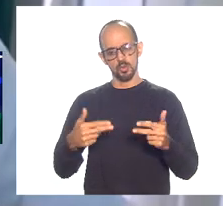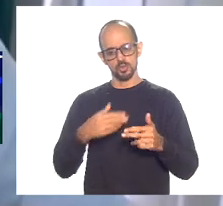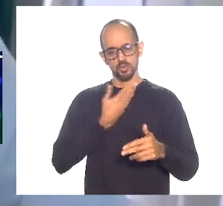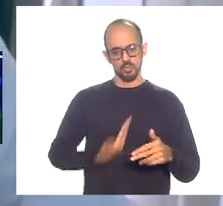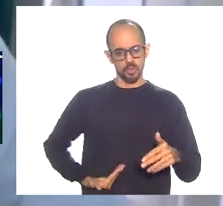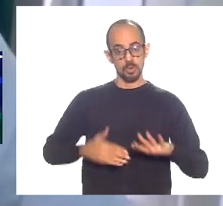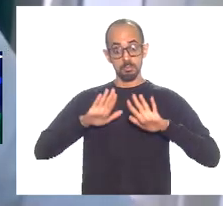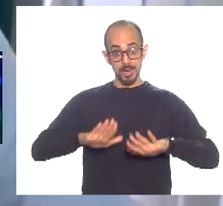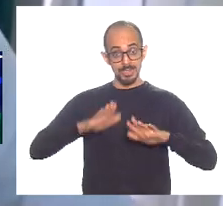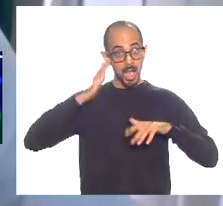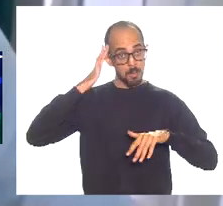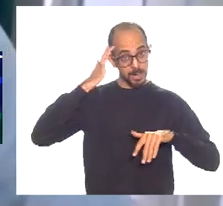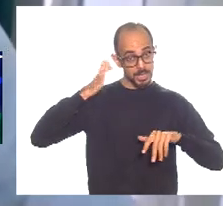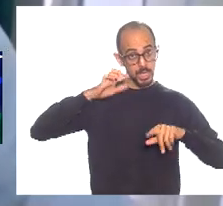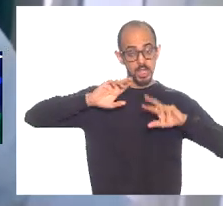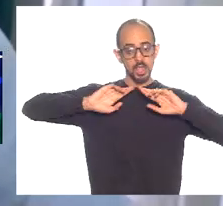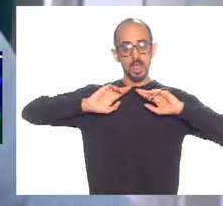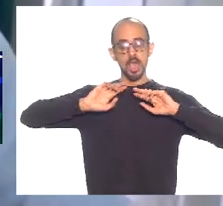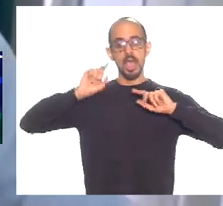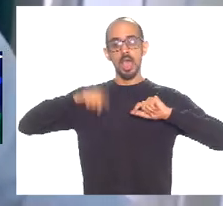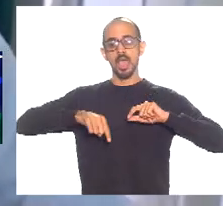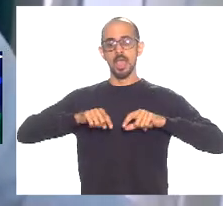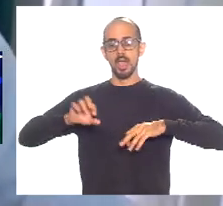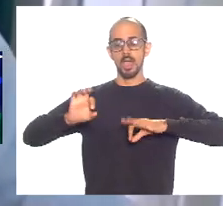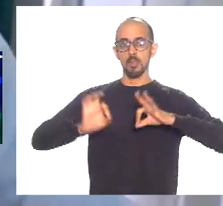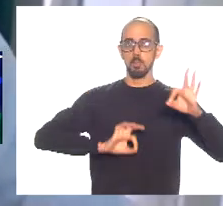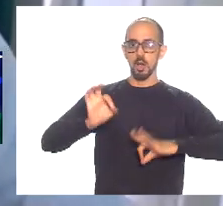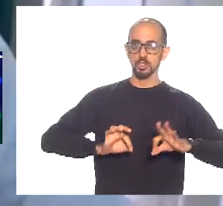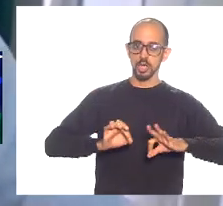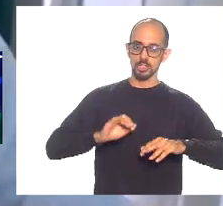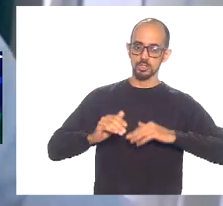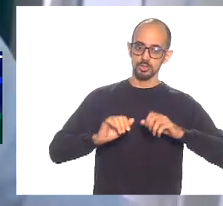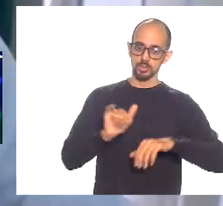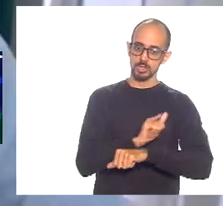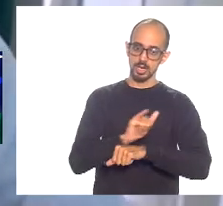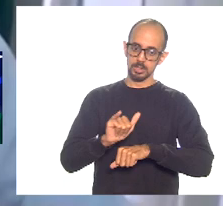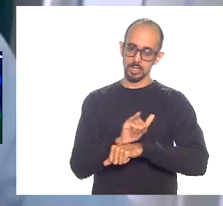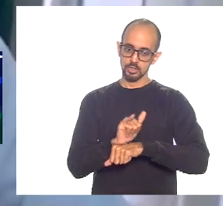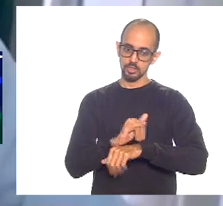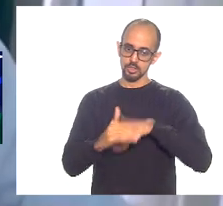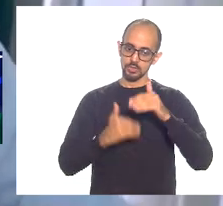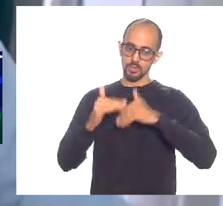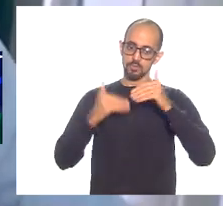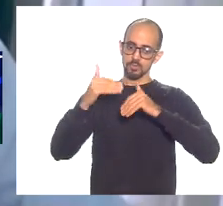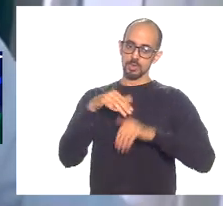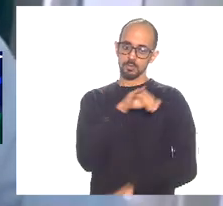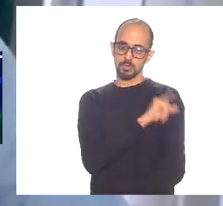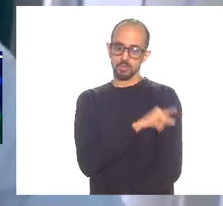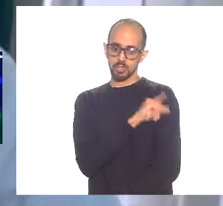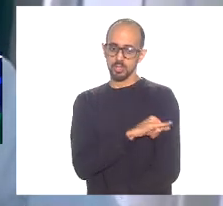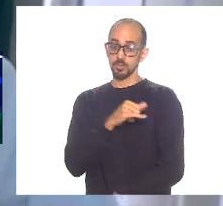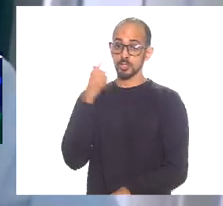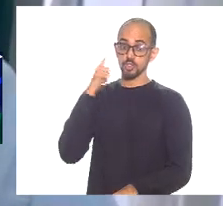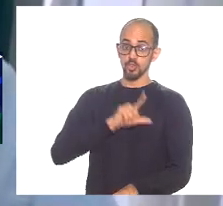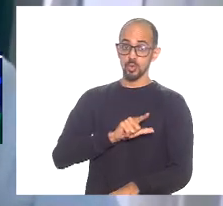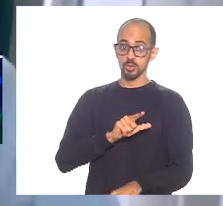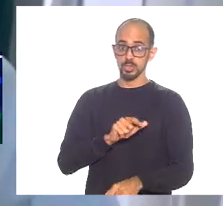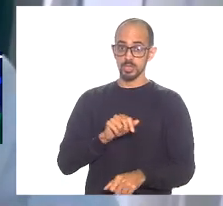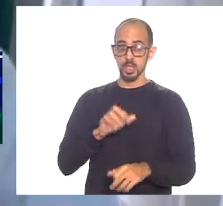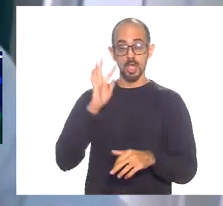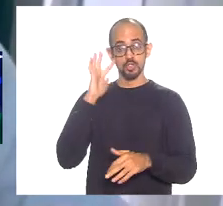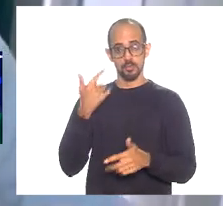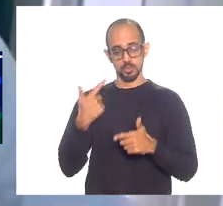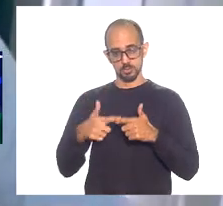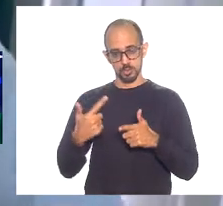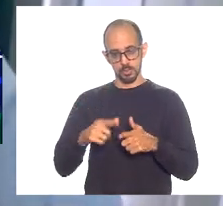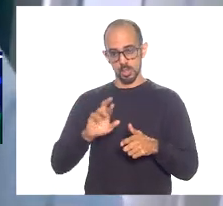amanhã o que está em jogo é que de projeto estratégico de desenvolvimento a gente tem para o Rio de Janeiro para sair desse buraco e lá entregando a